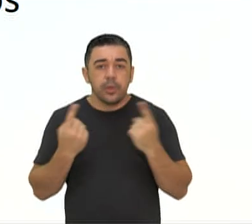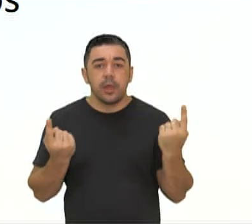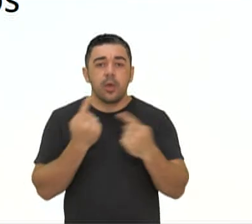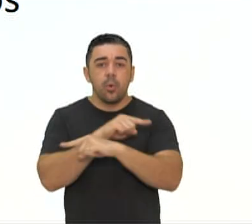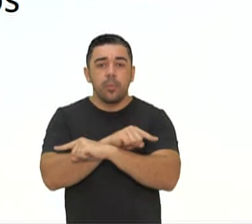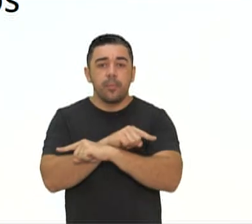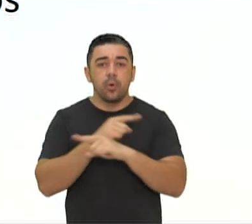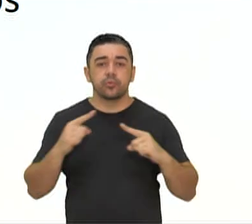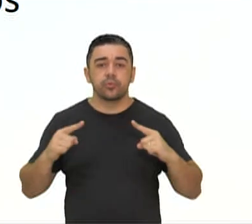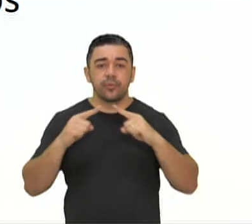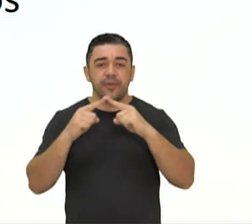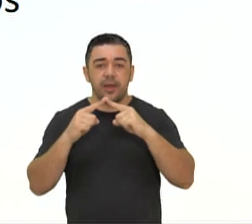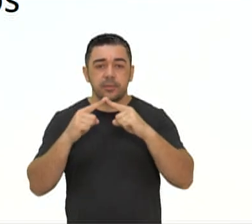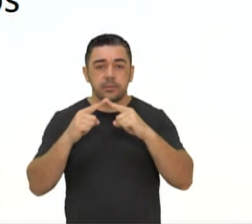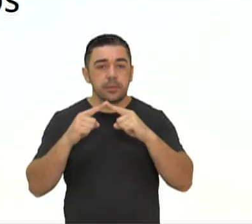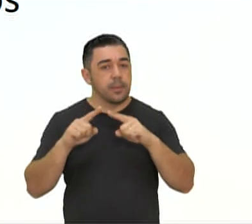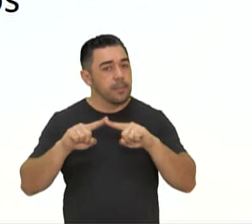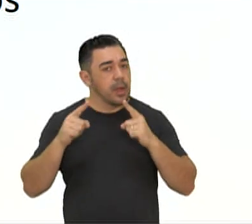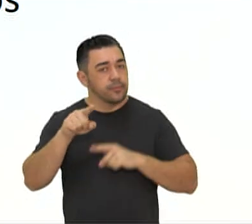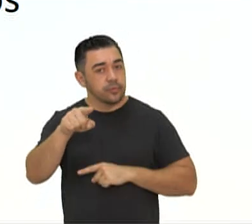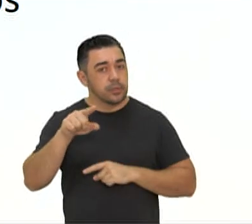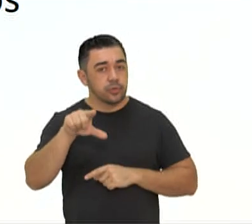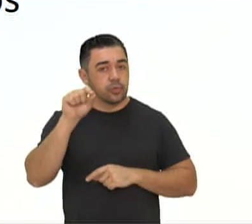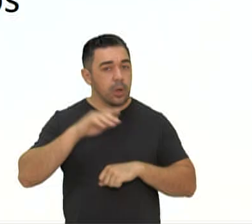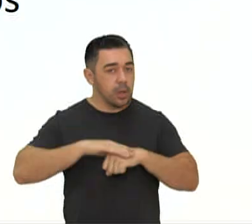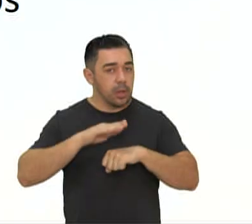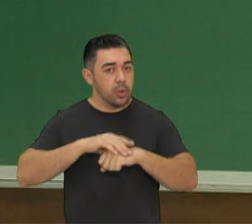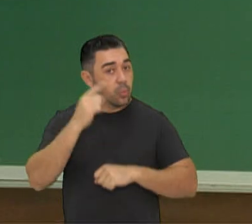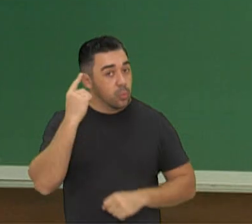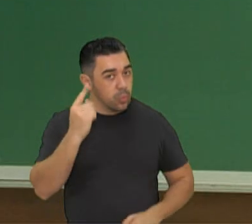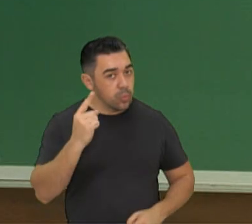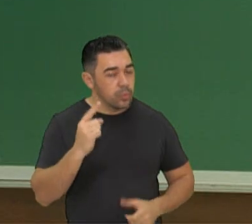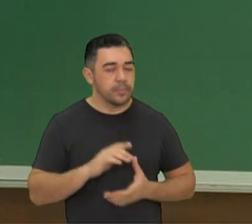vértice. Mas na prática, você escolhe um para desenhar, beleza?